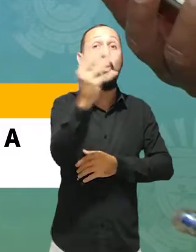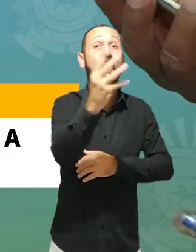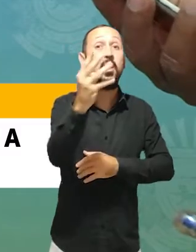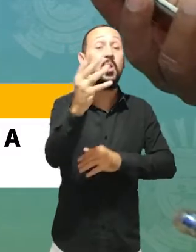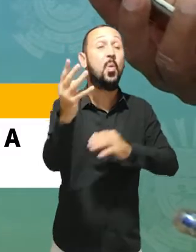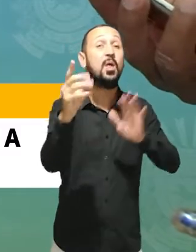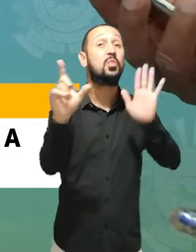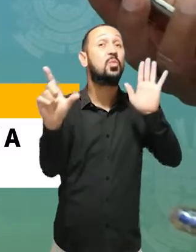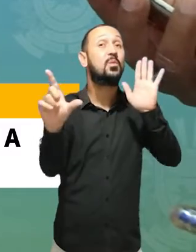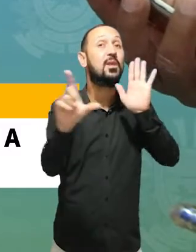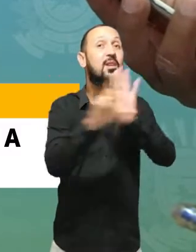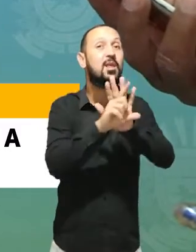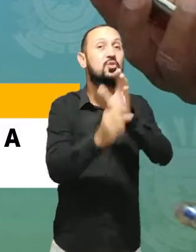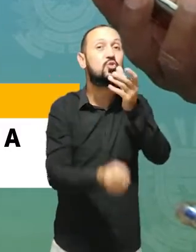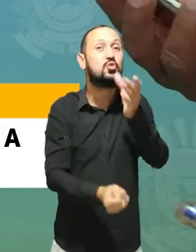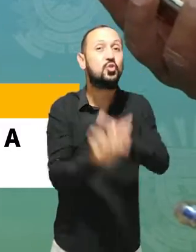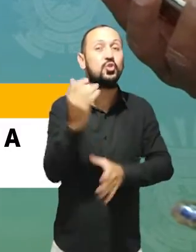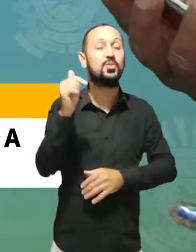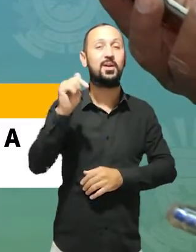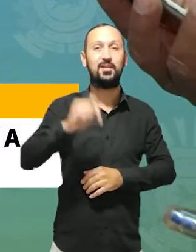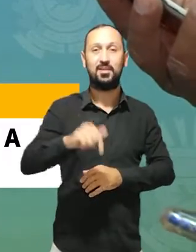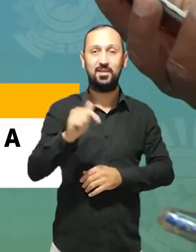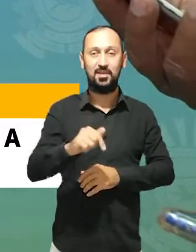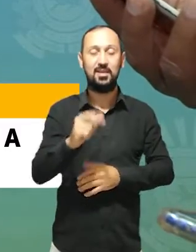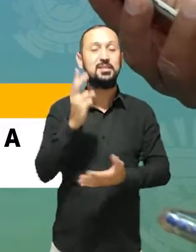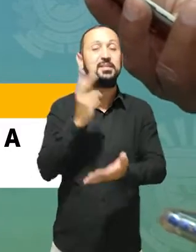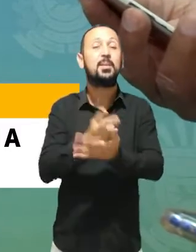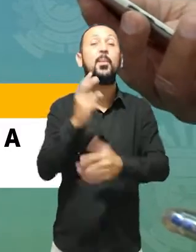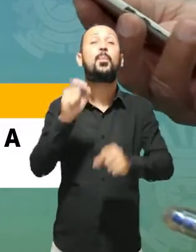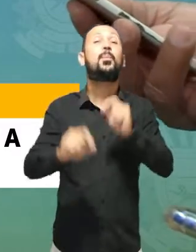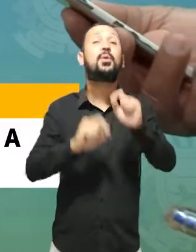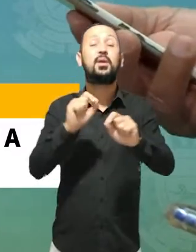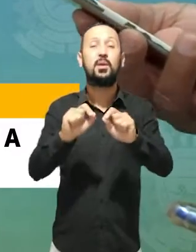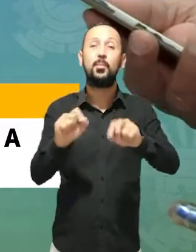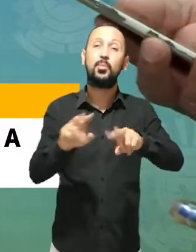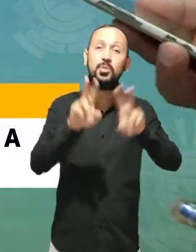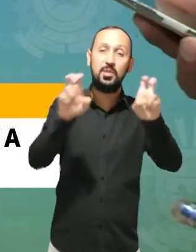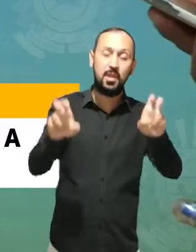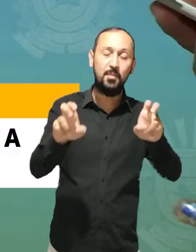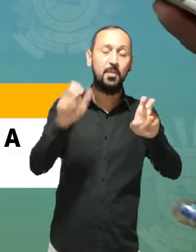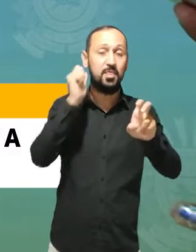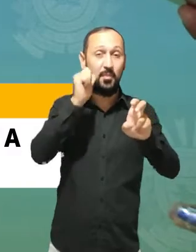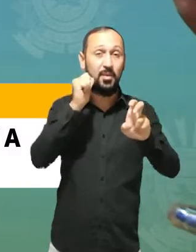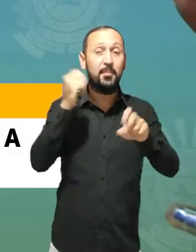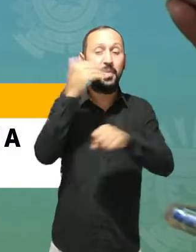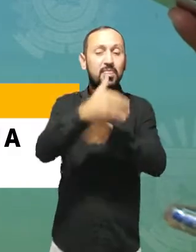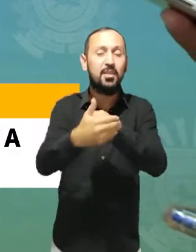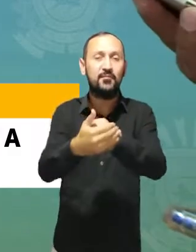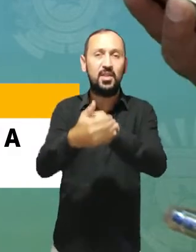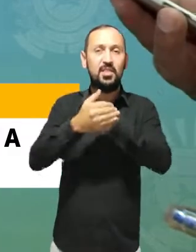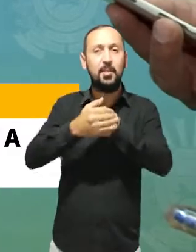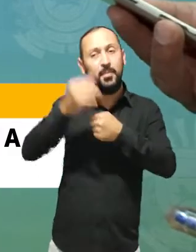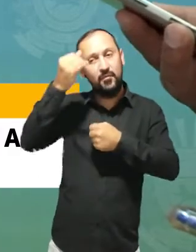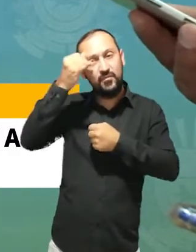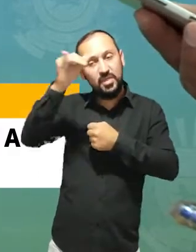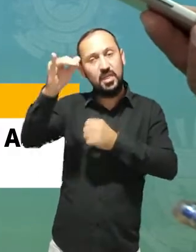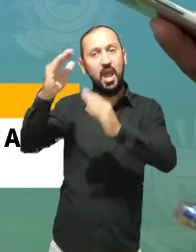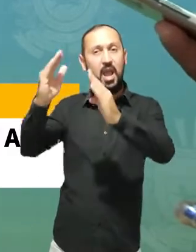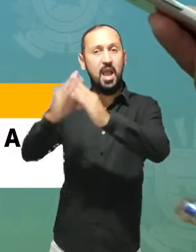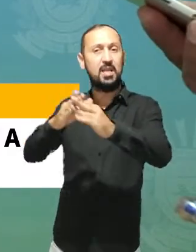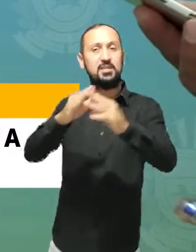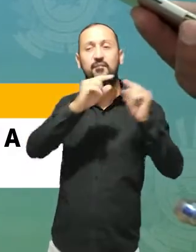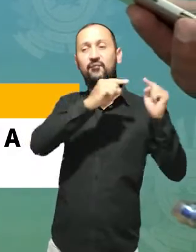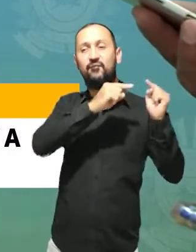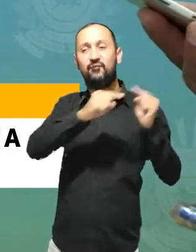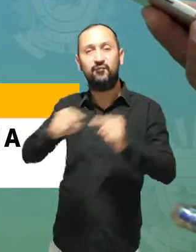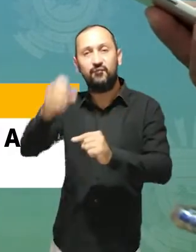nós temos 44 leis que foram criadas justamente sempre em defesa dos direitos da mulher no Combate à violência